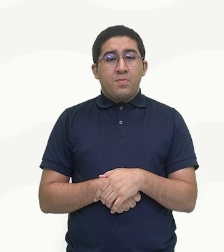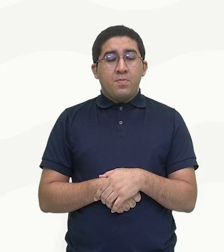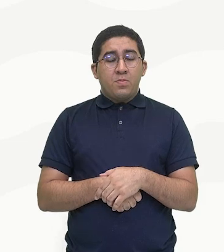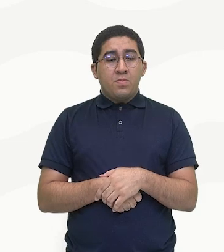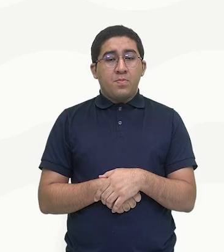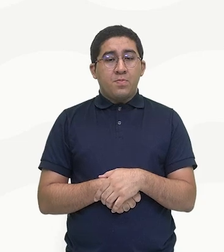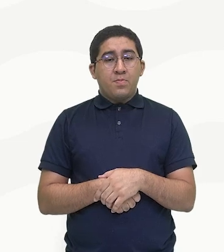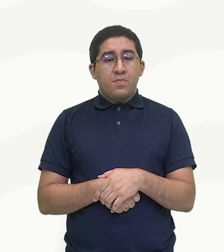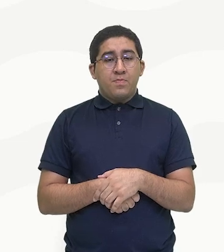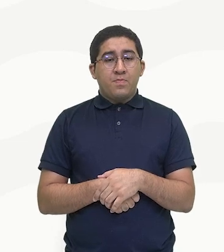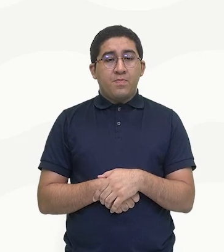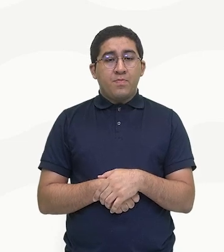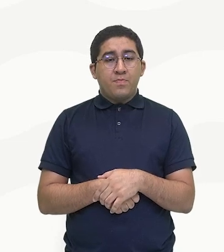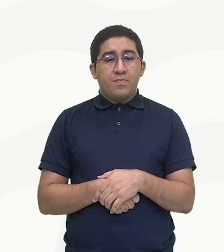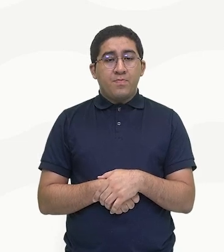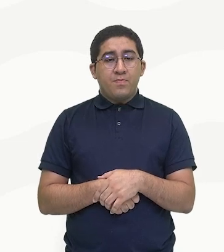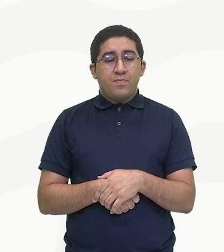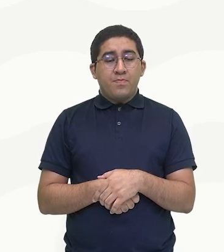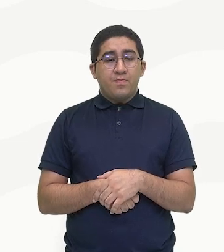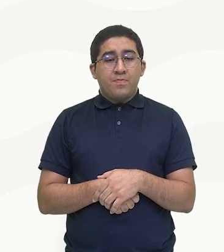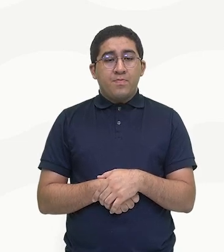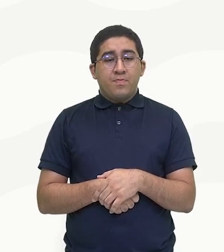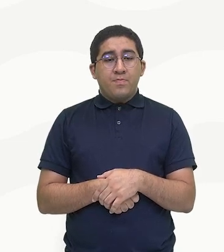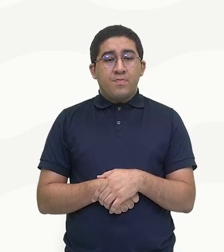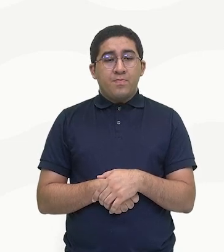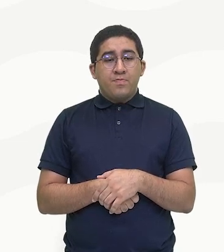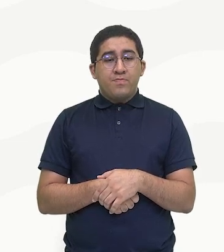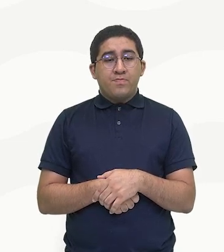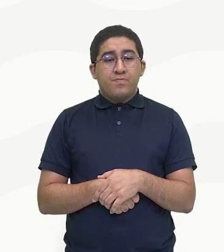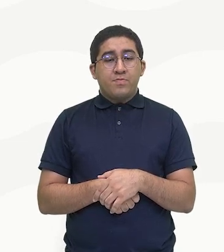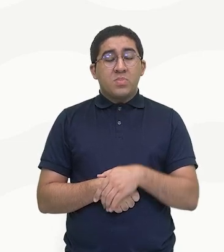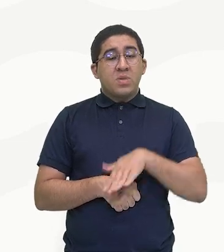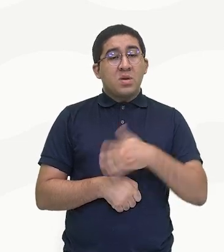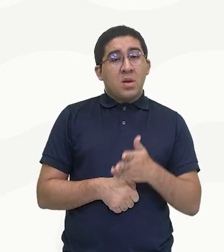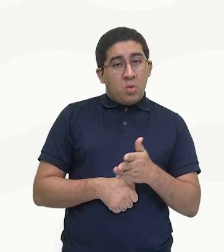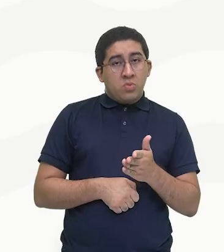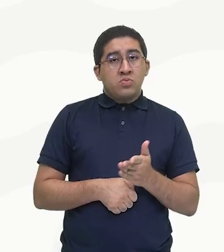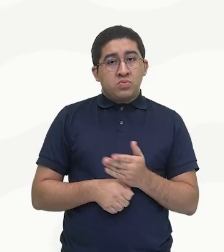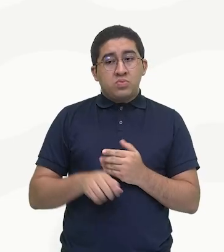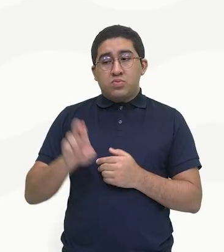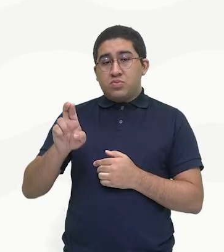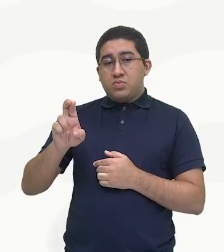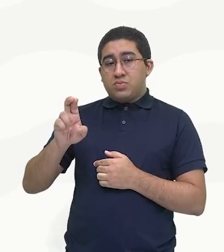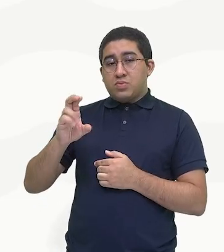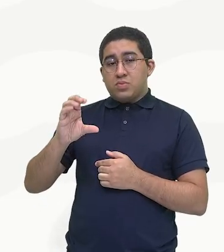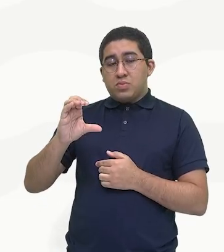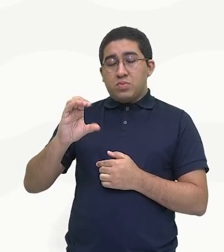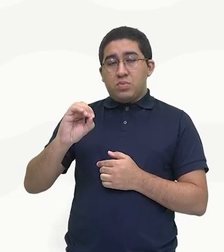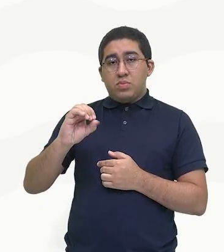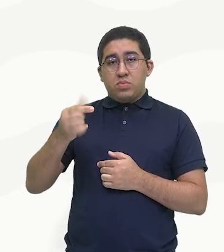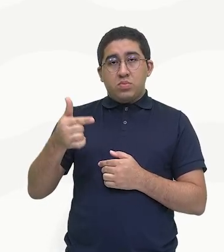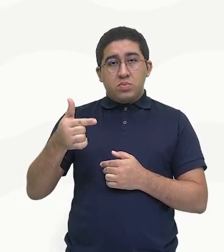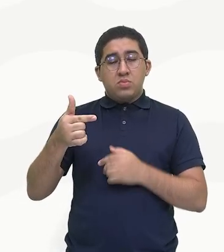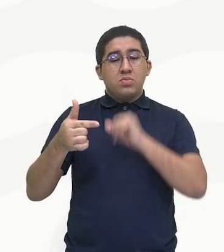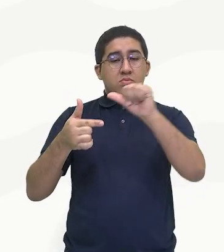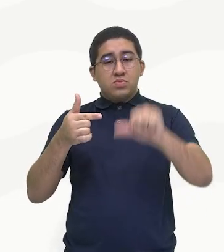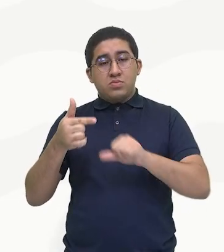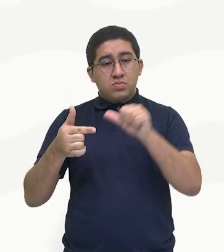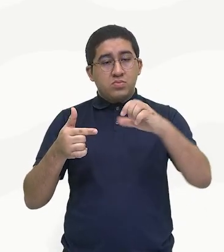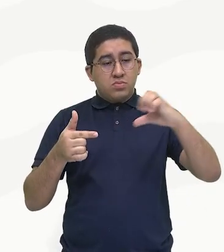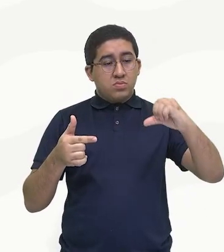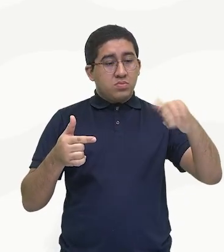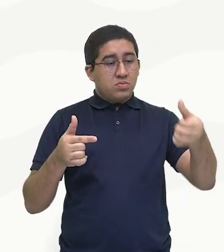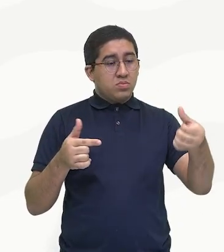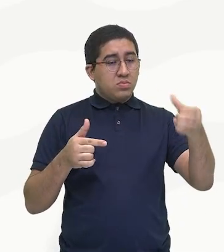E o aumento no total foi para 960